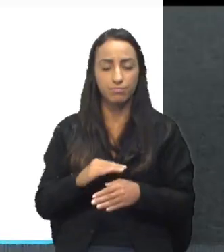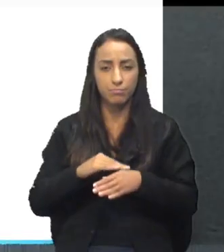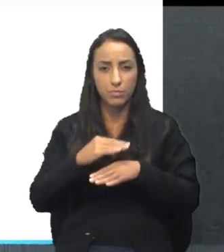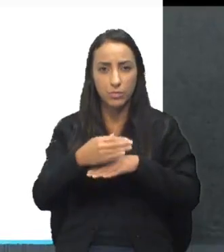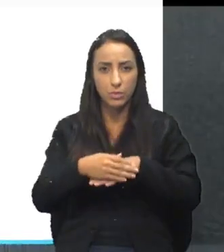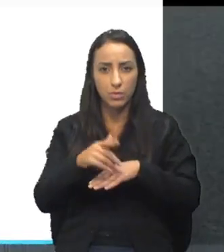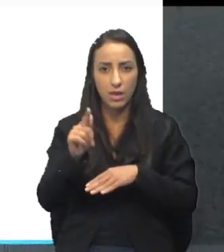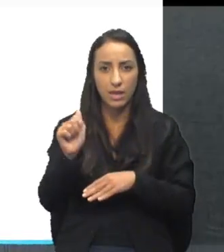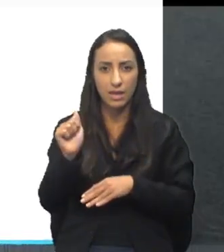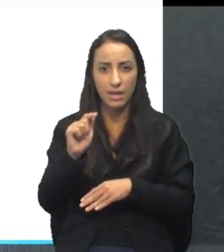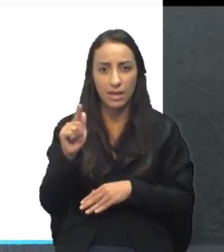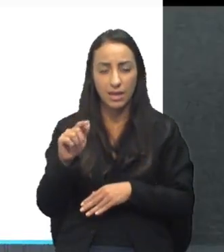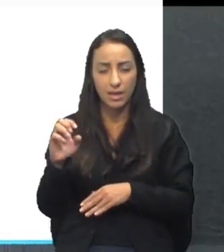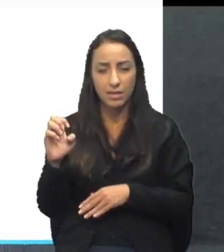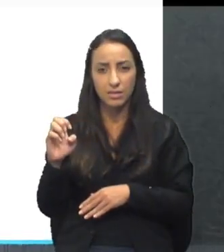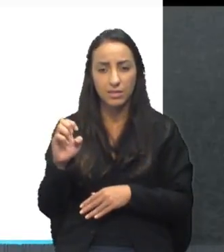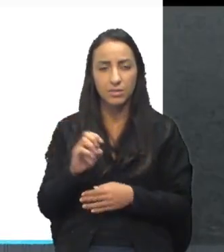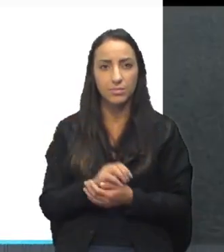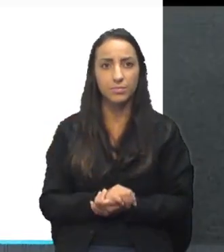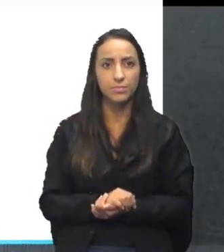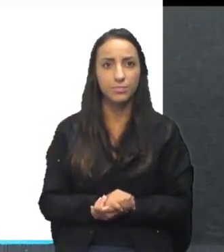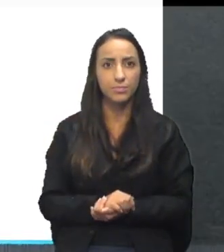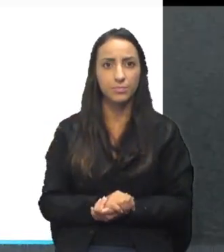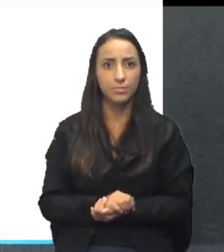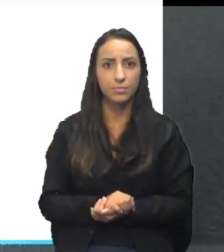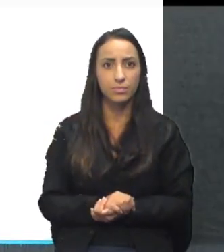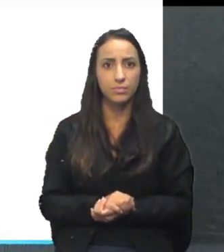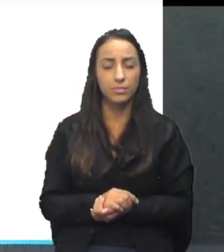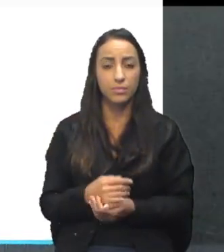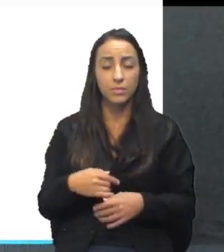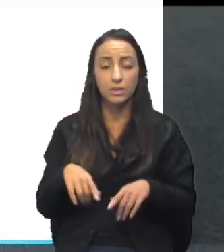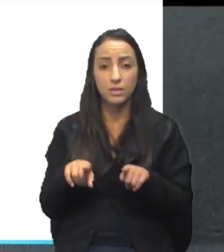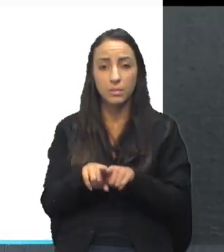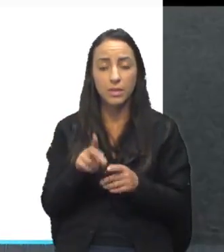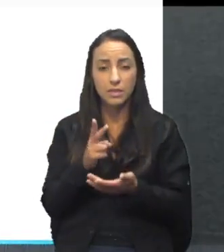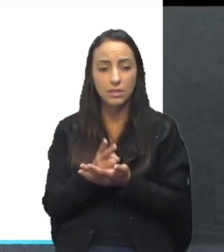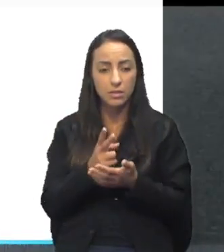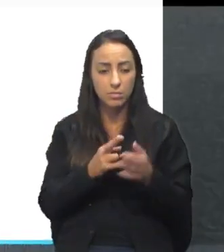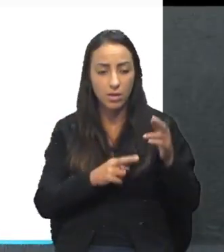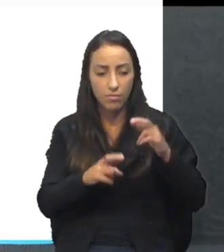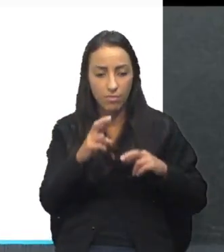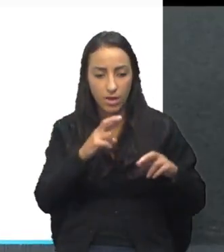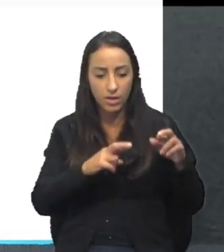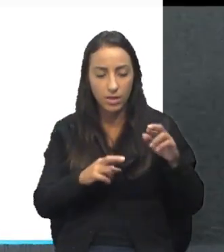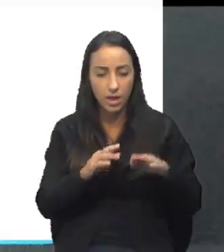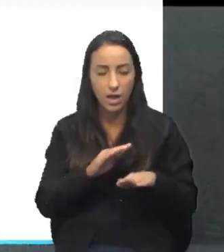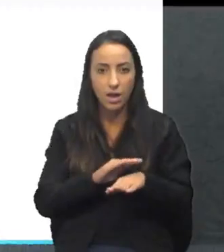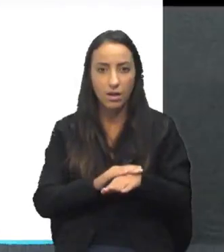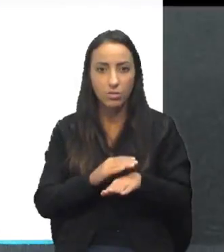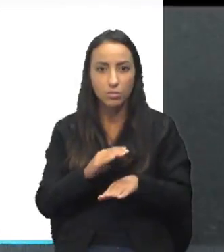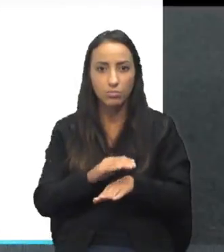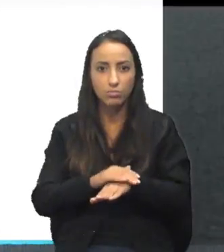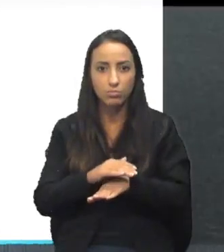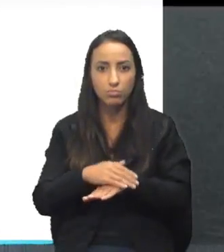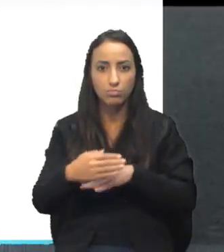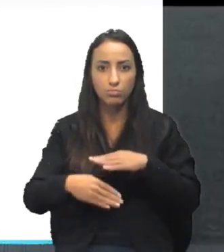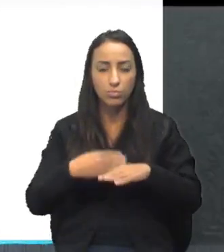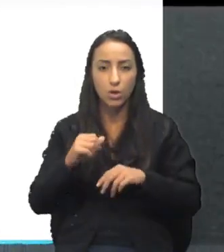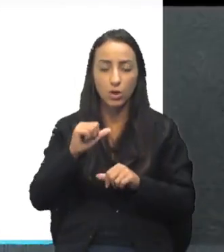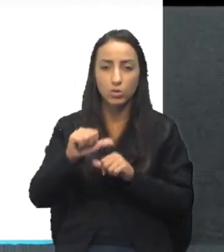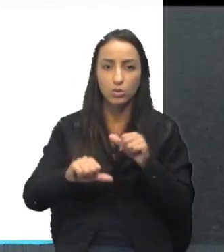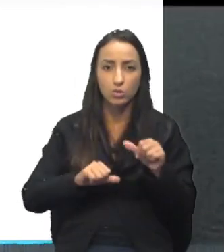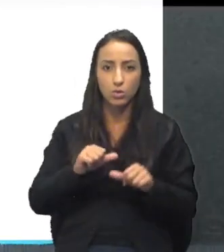e utilizando materiais estéreis. E sempre avaliar a troca dos curativos, estabelecendo uma